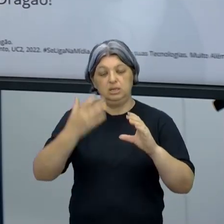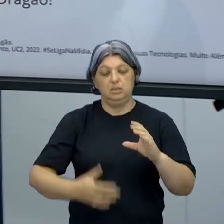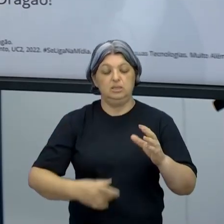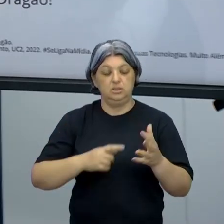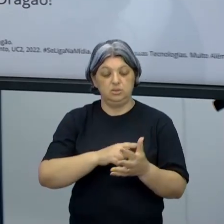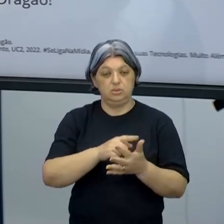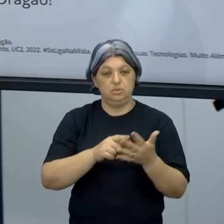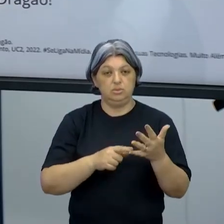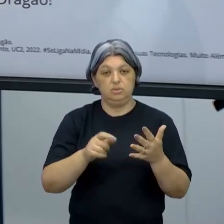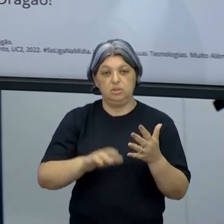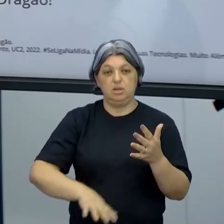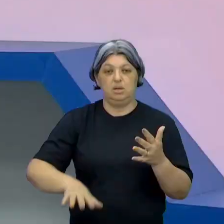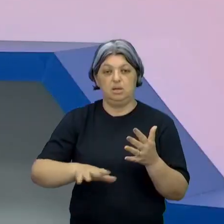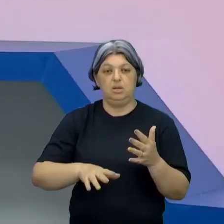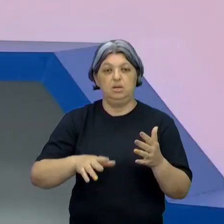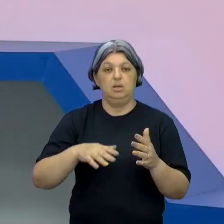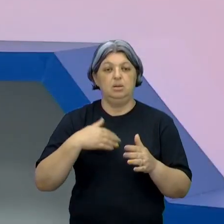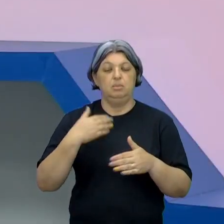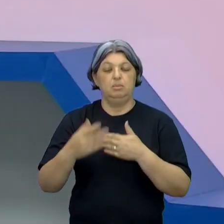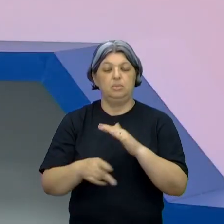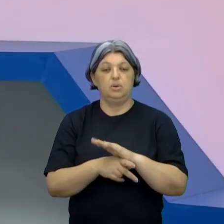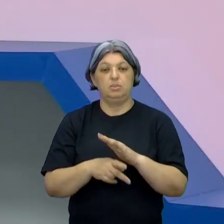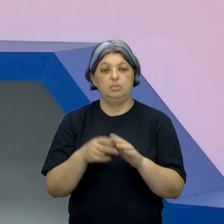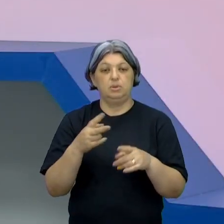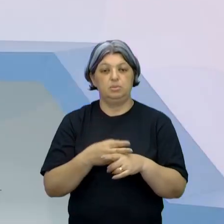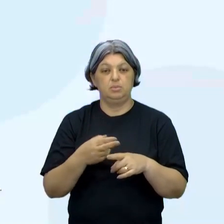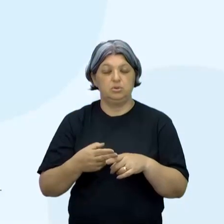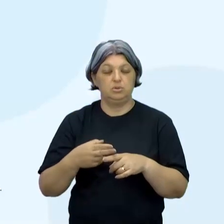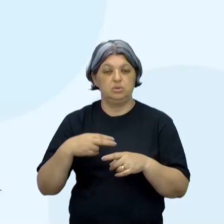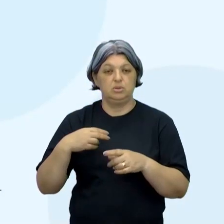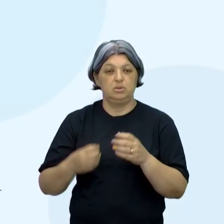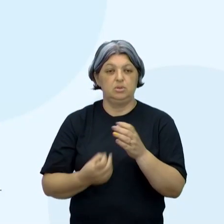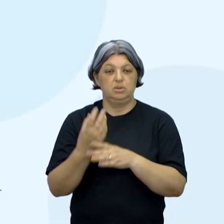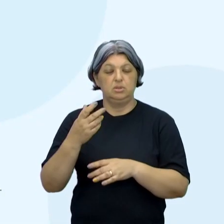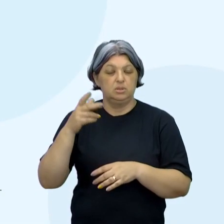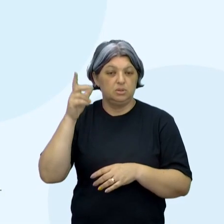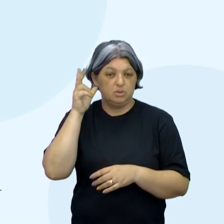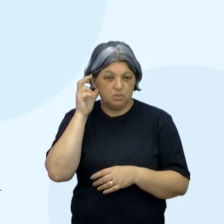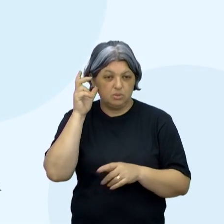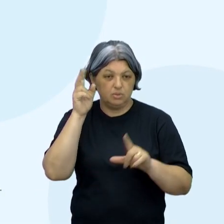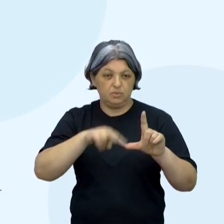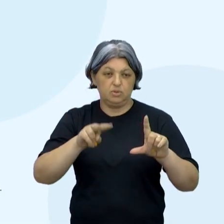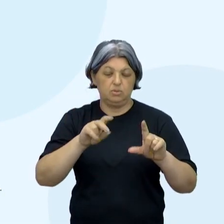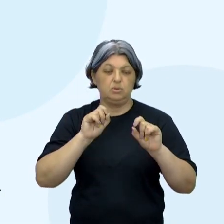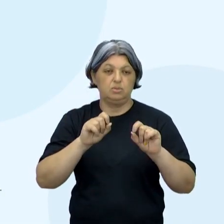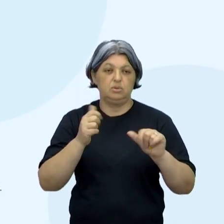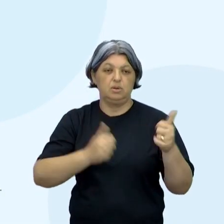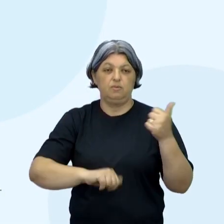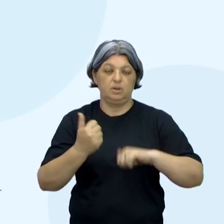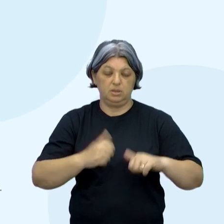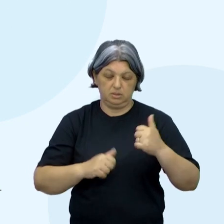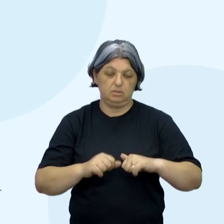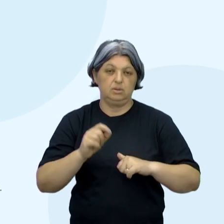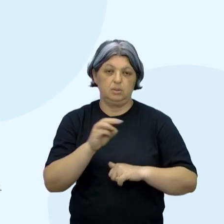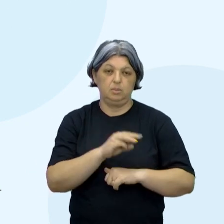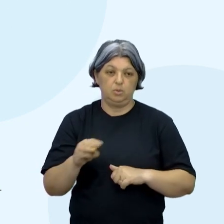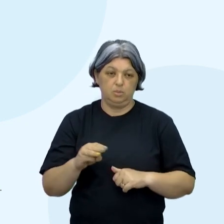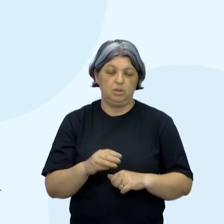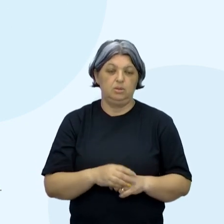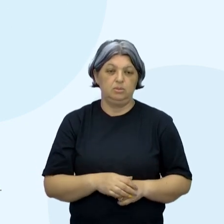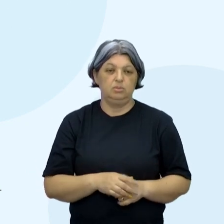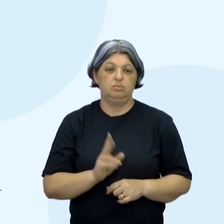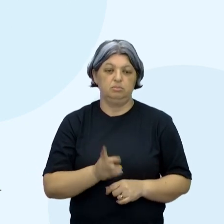da produção audiovisual. Ok. Olha, eu coloquei 3 itens, a avaliação, que na verdade também é um momento que ele